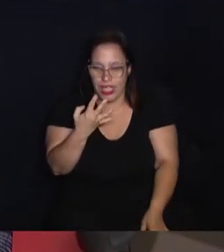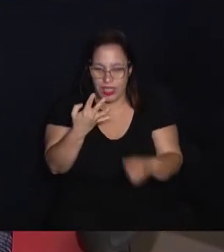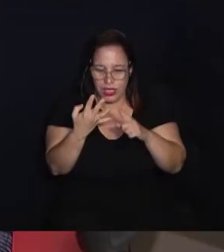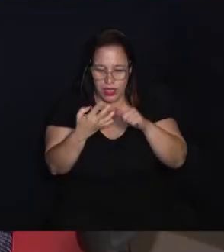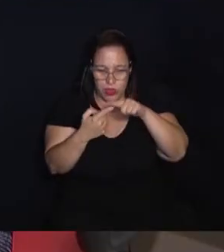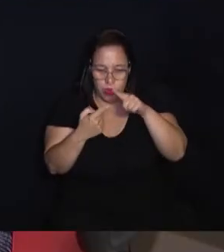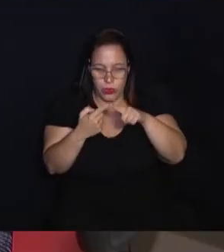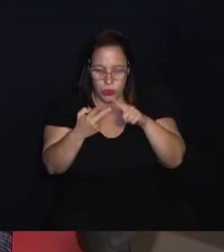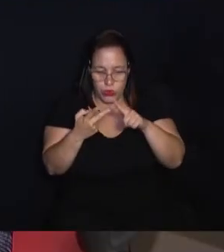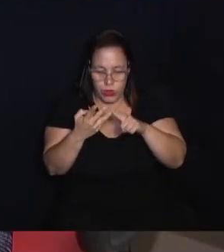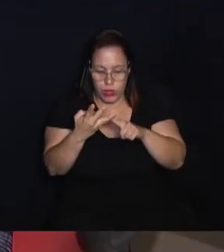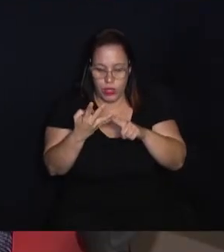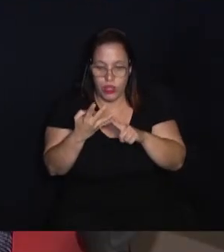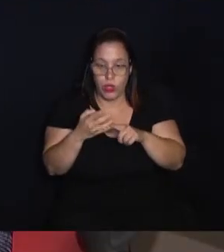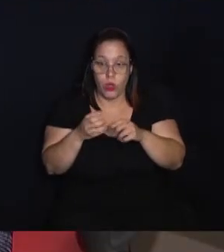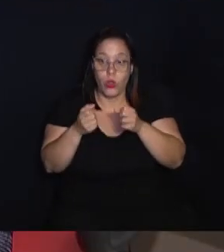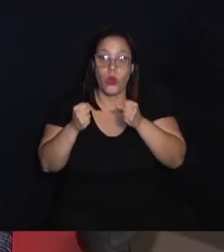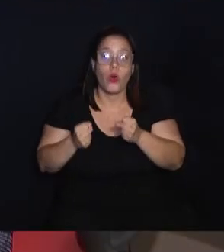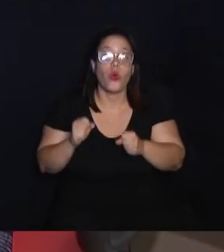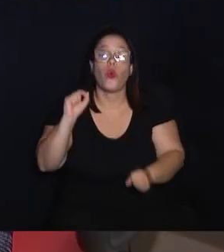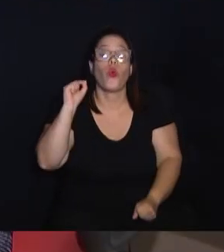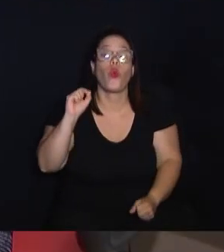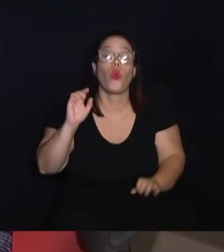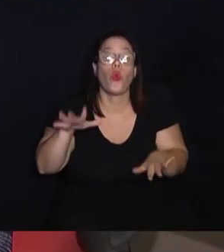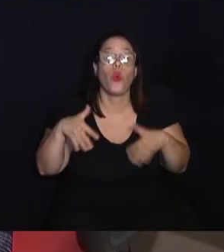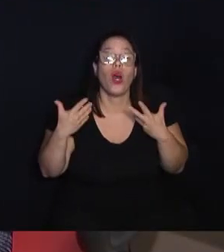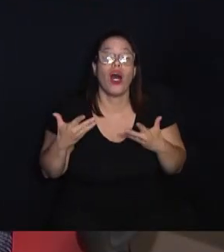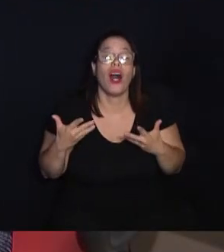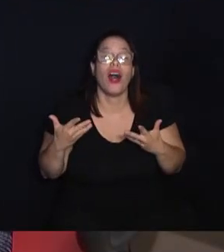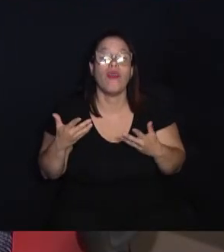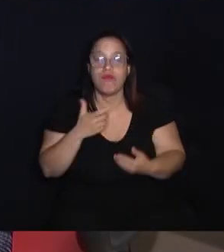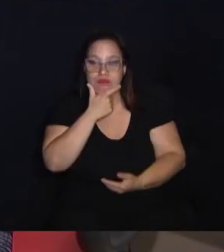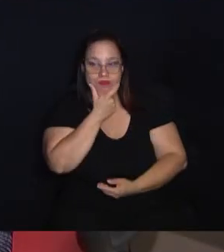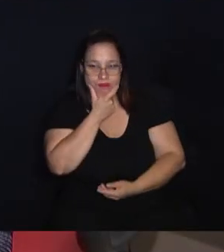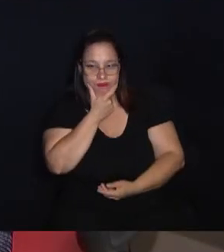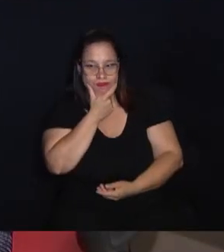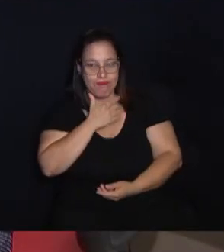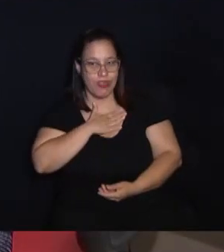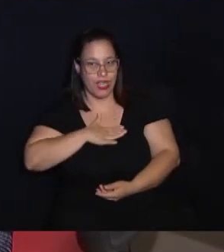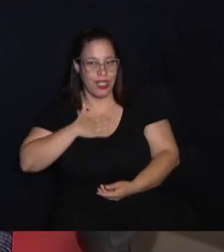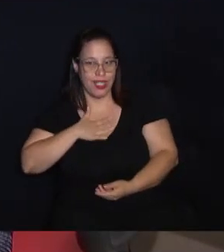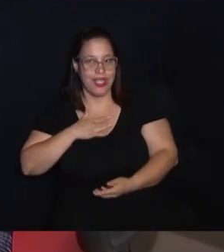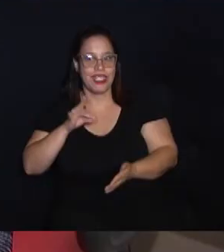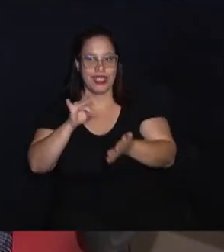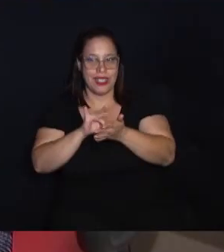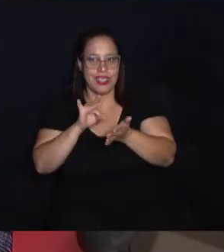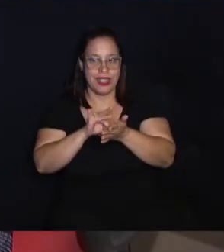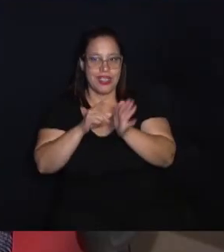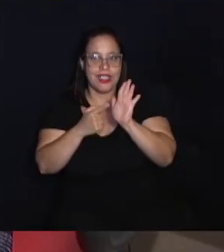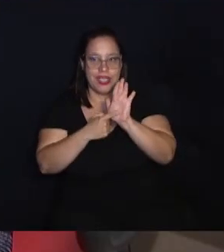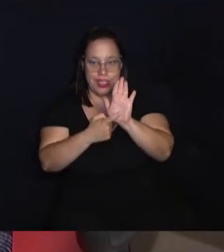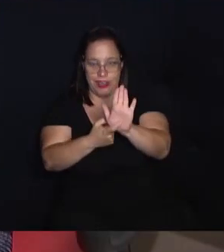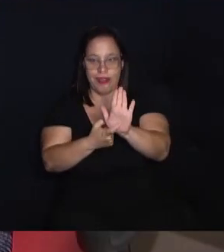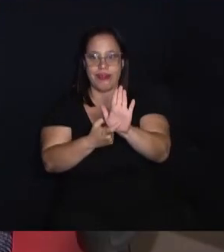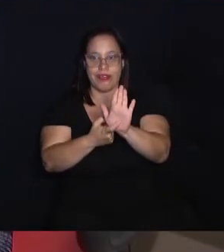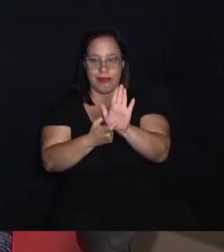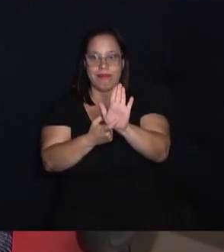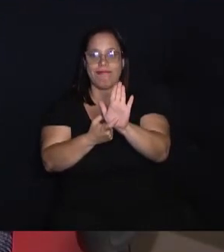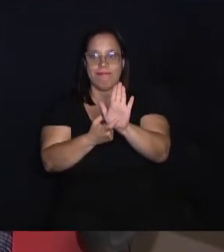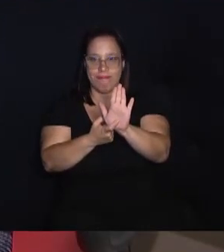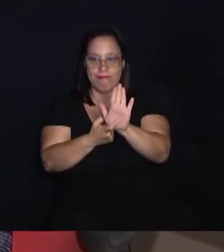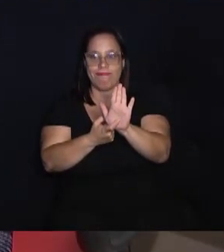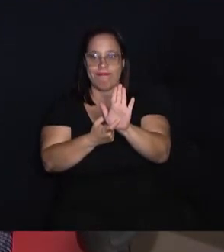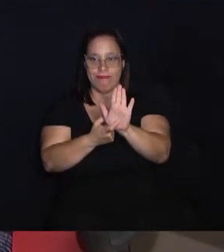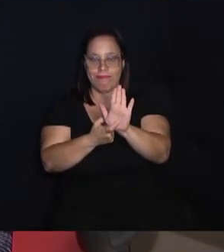aí com você. Qual que eu... Sim, eu gosto realmente muito desse livro, Nós Matamos o Cão